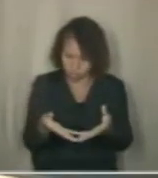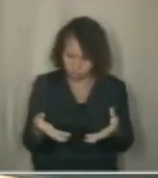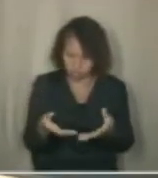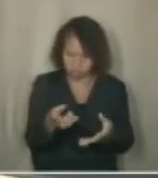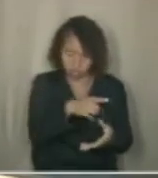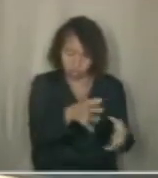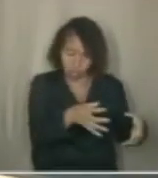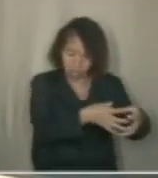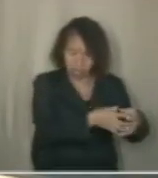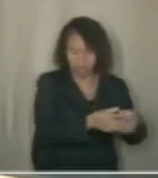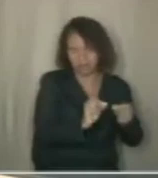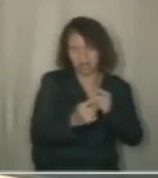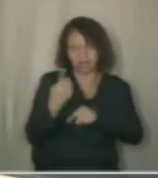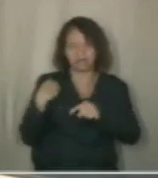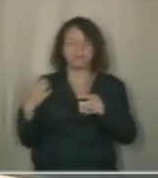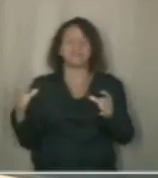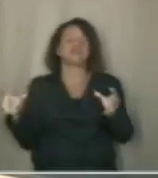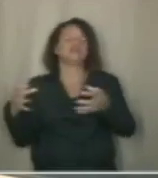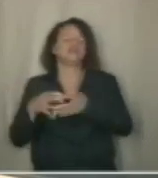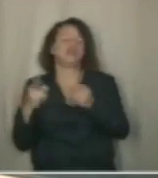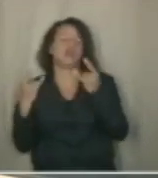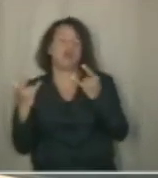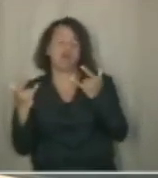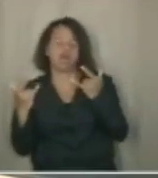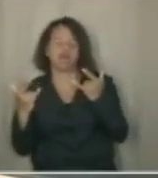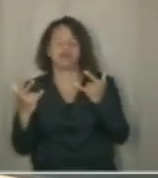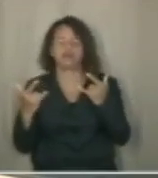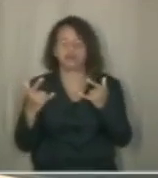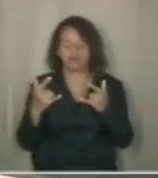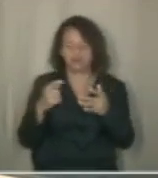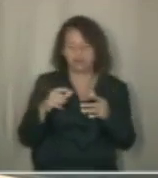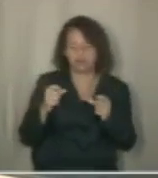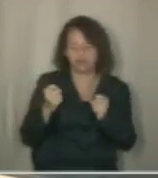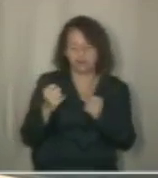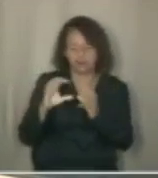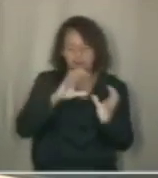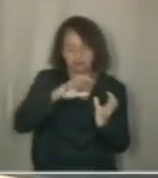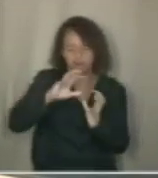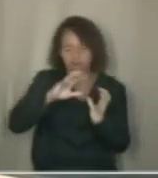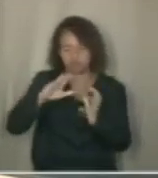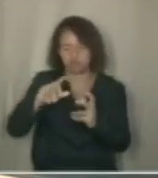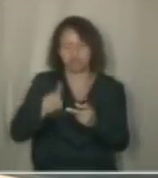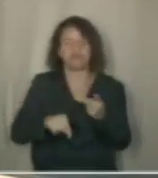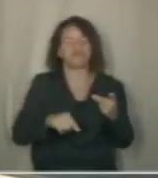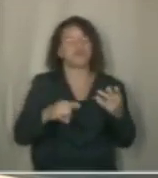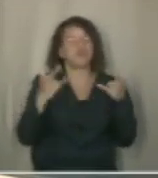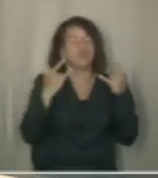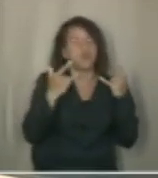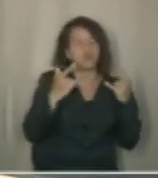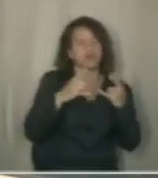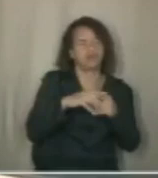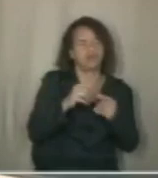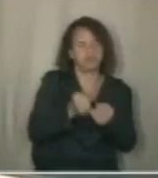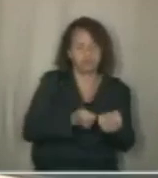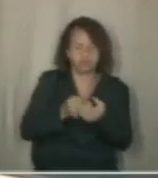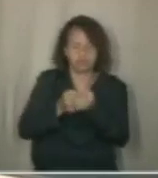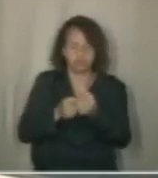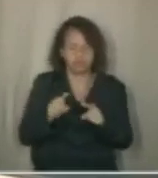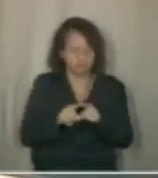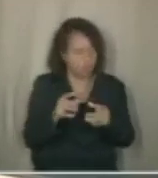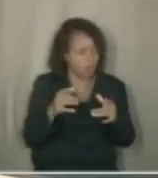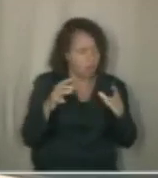com afoxé rock com frevo rock com caboclinho rock como